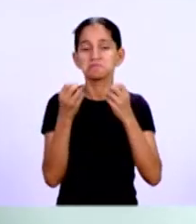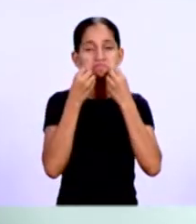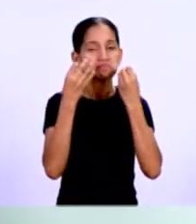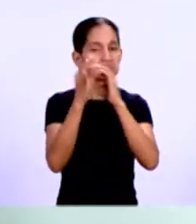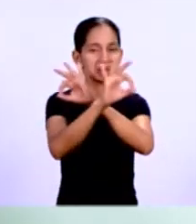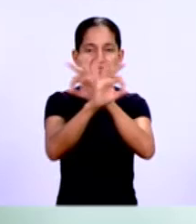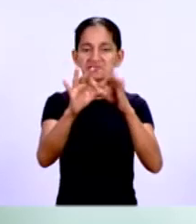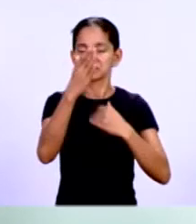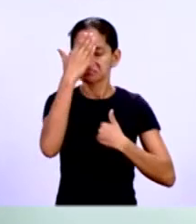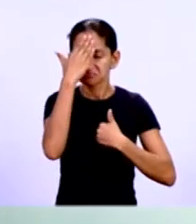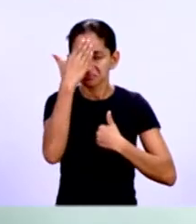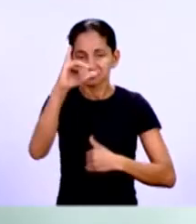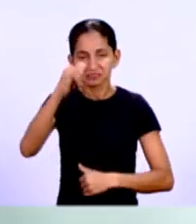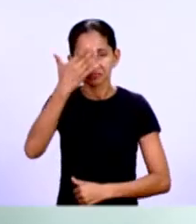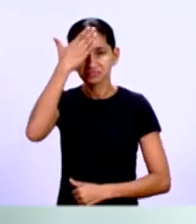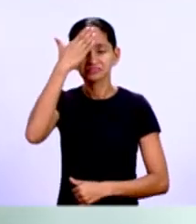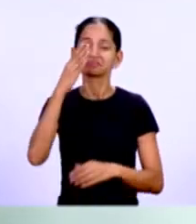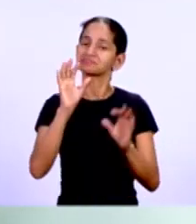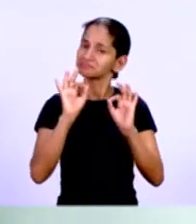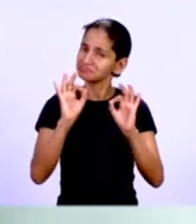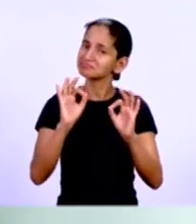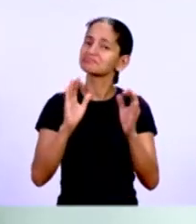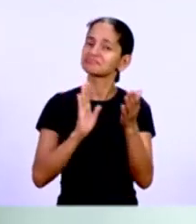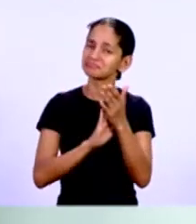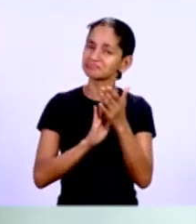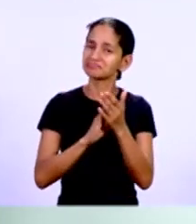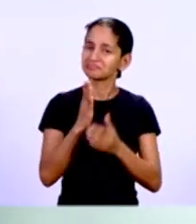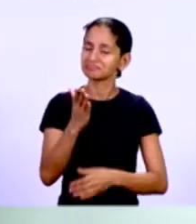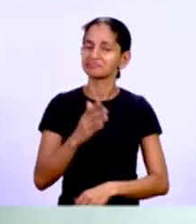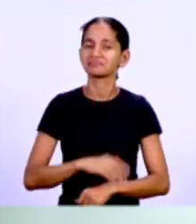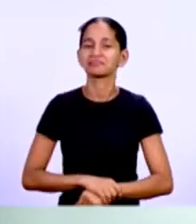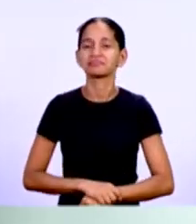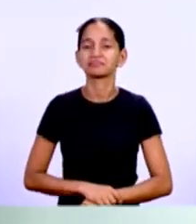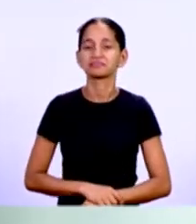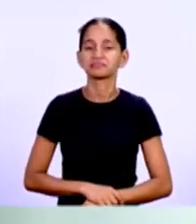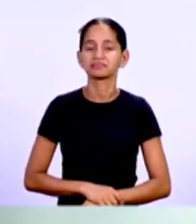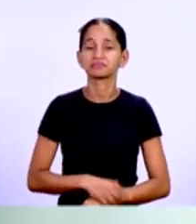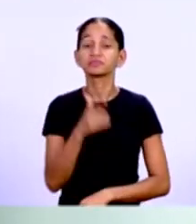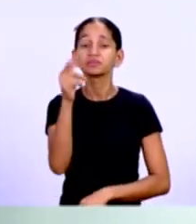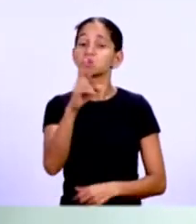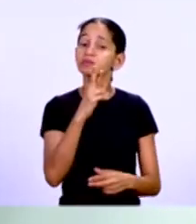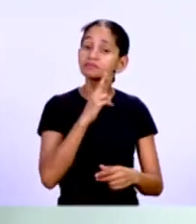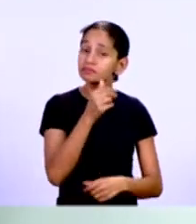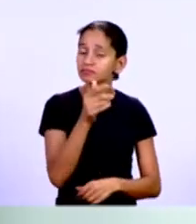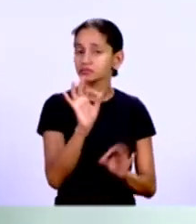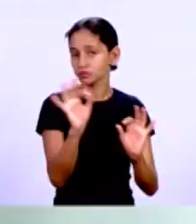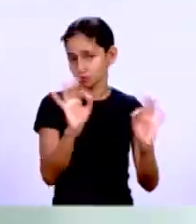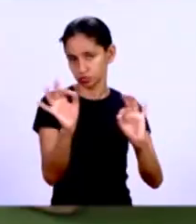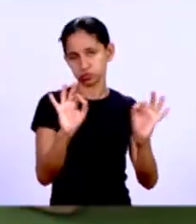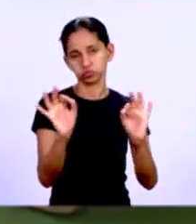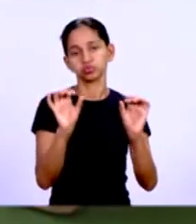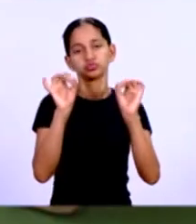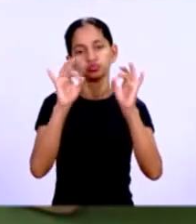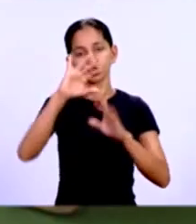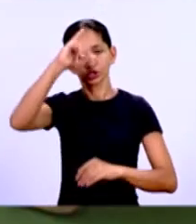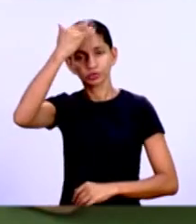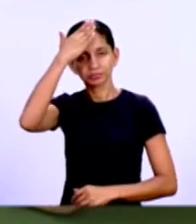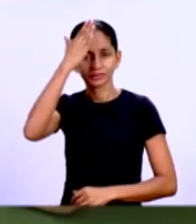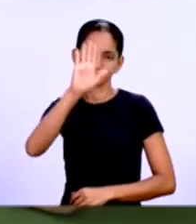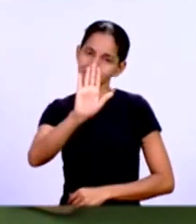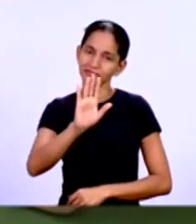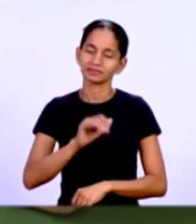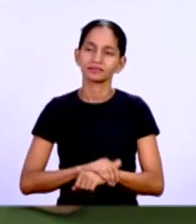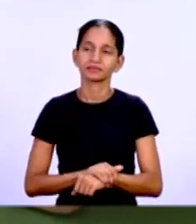de Paraná. Muito obrigado. Essa mesmo, ótima resposta. Tem alguma outra resposta? Não, por enquanto só Por isso. enquanto são